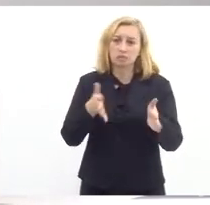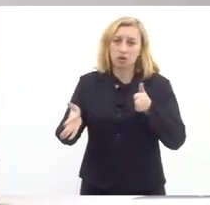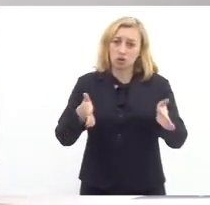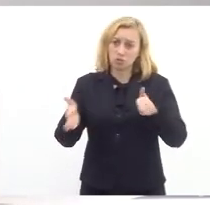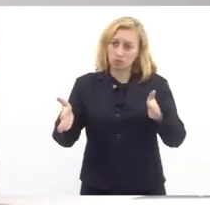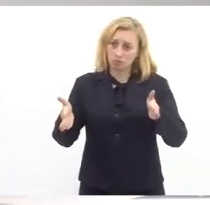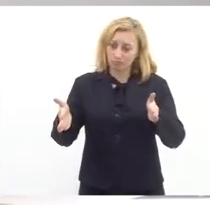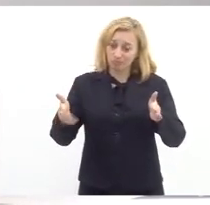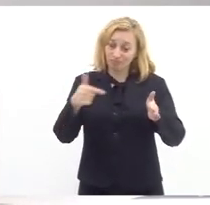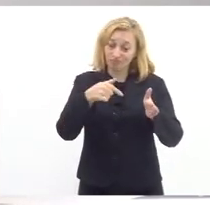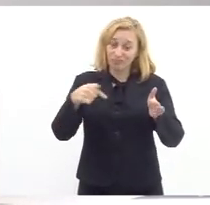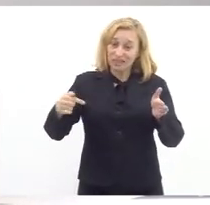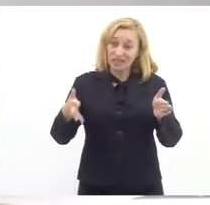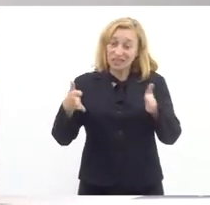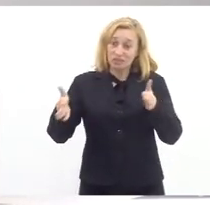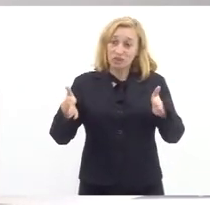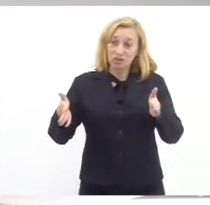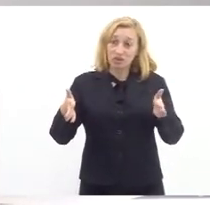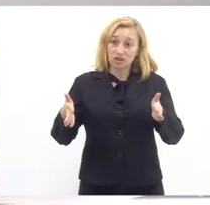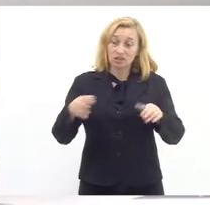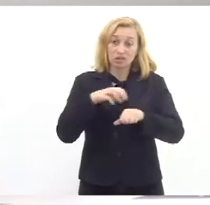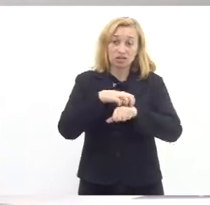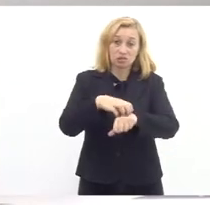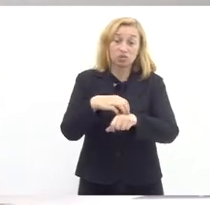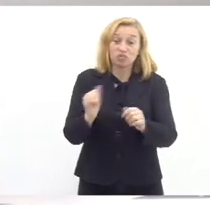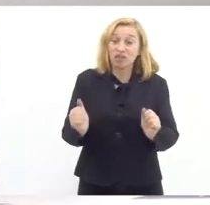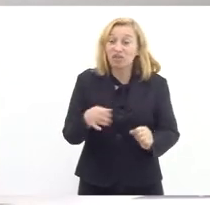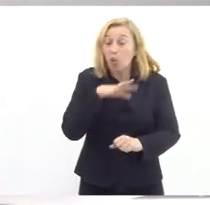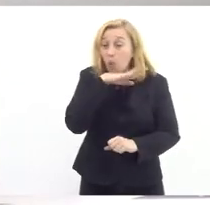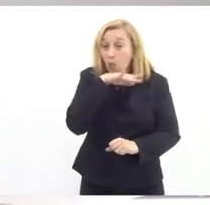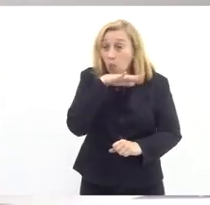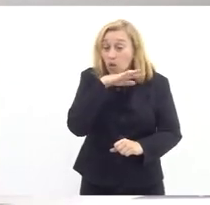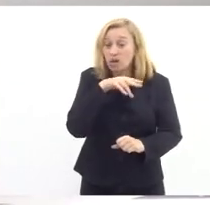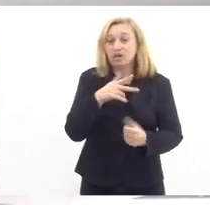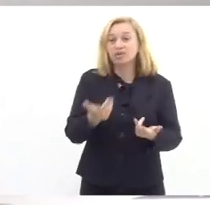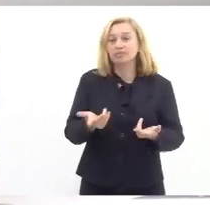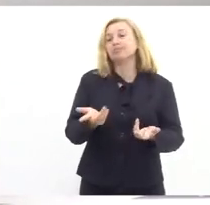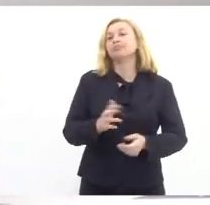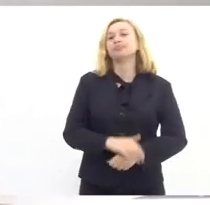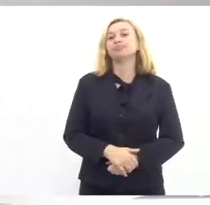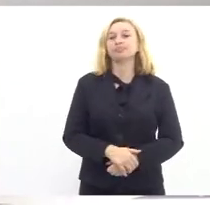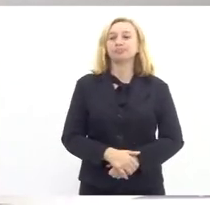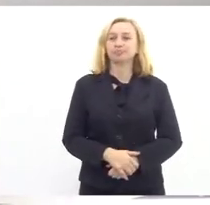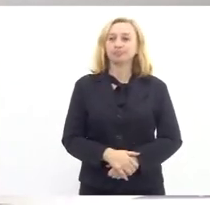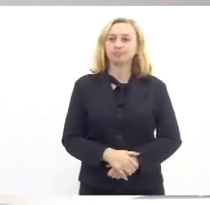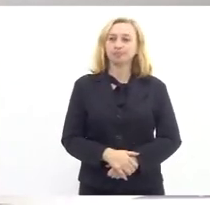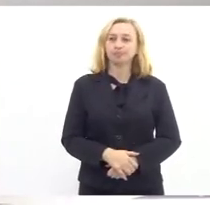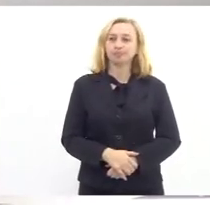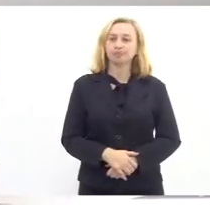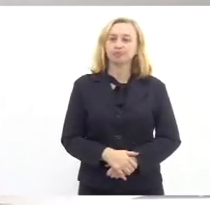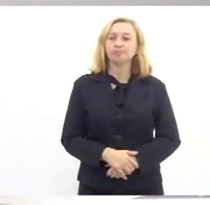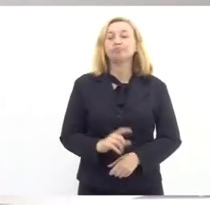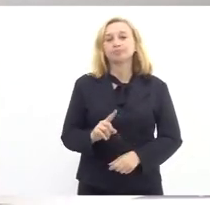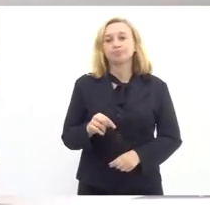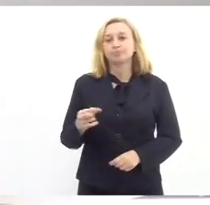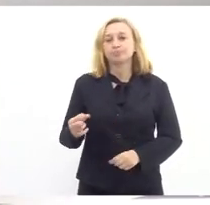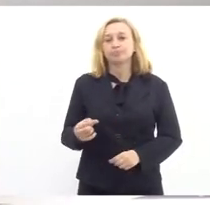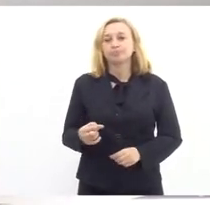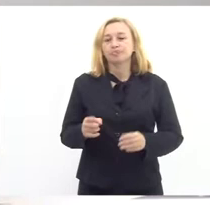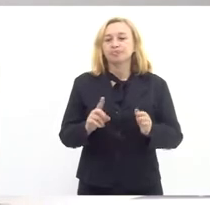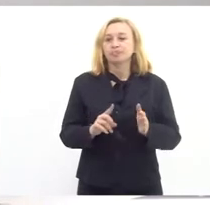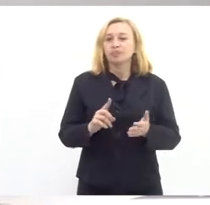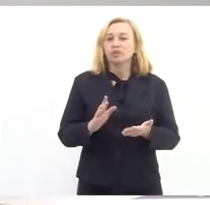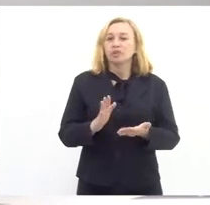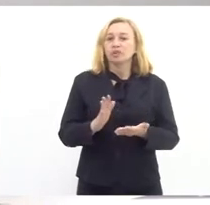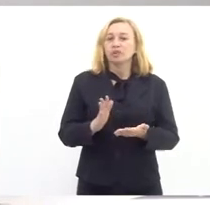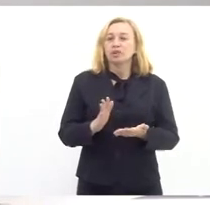esse período, o sistema de transporte estava muito precário em relação à questão da Supervia. Aí vem aqui. Alguma providência